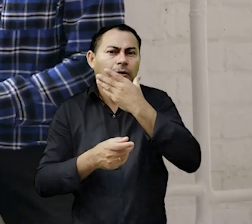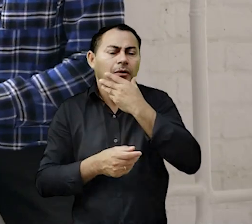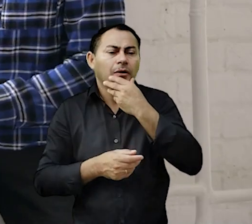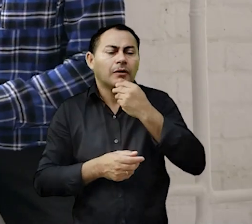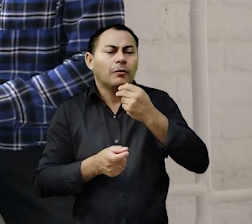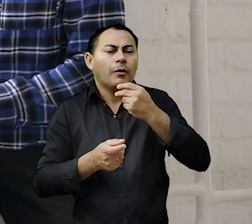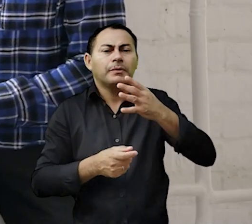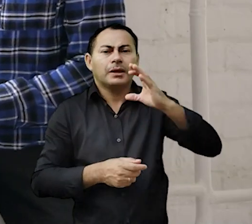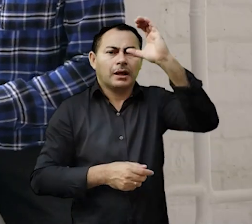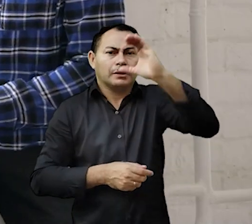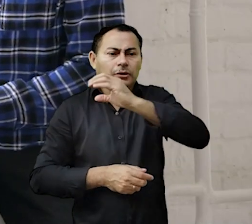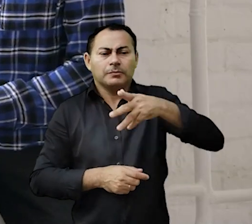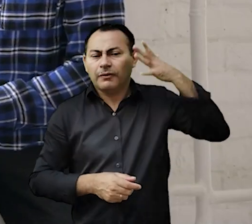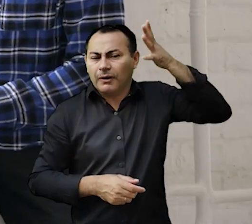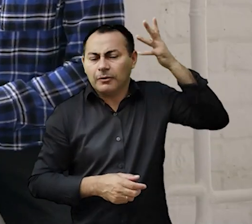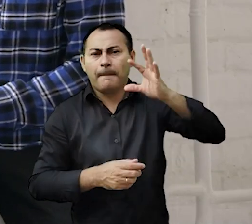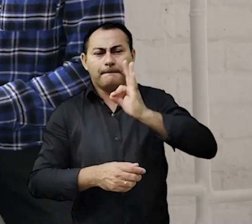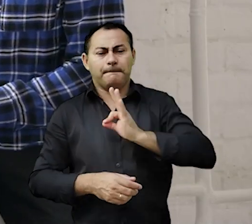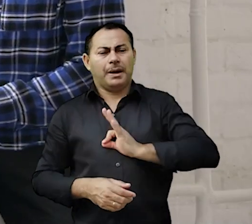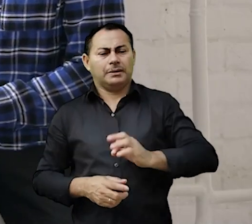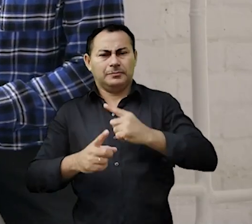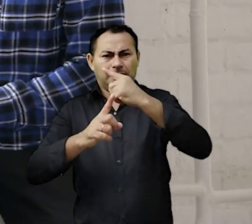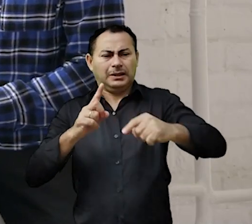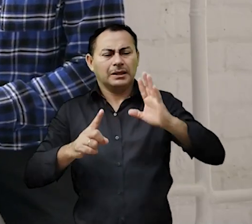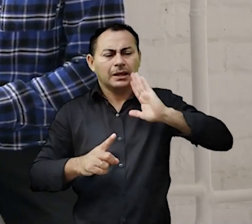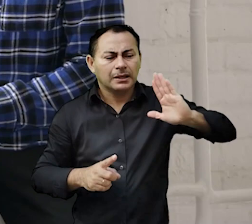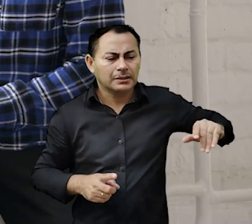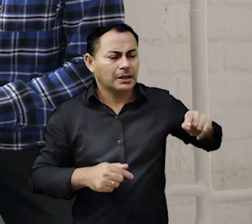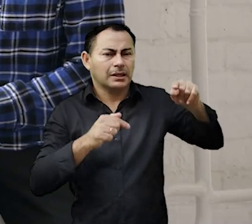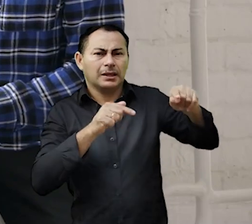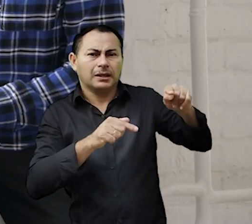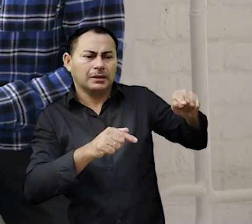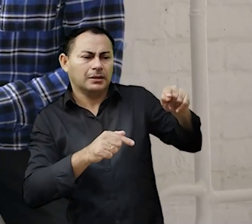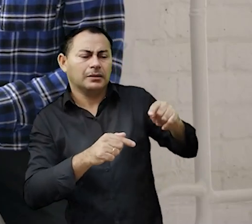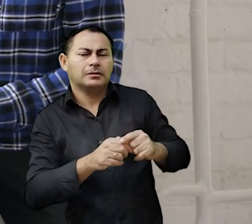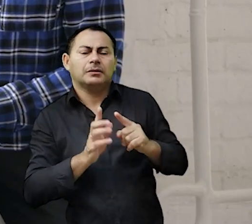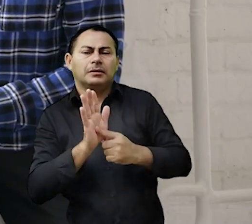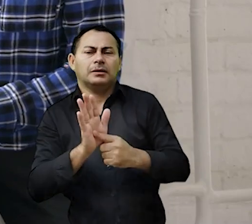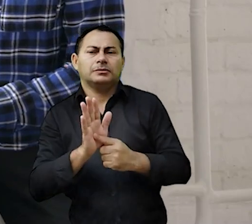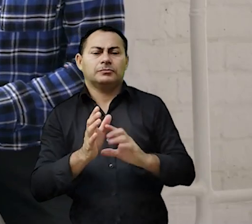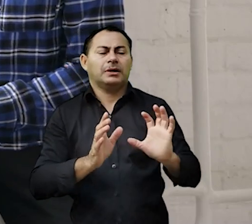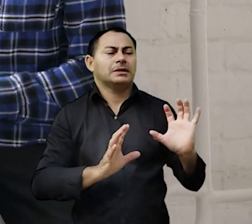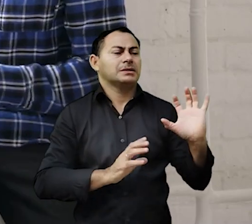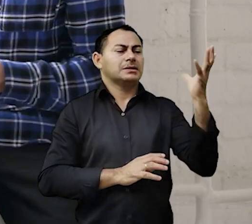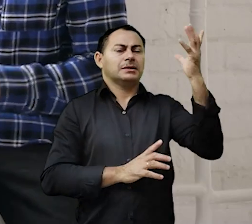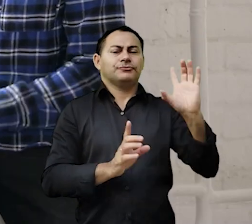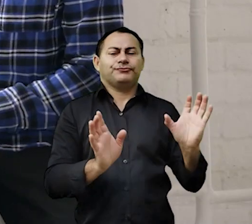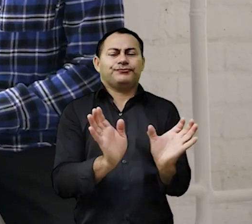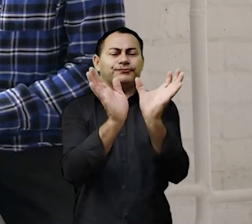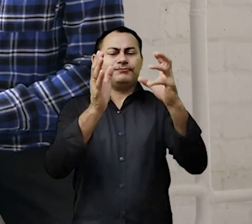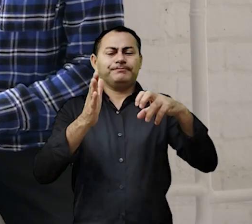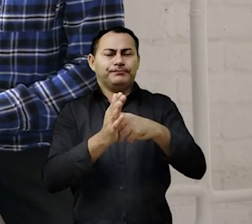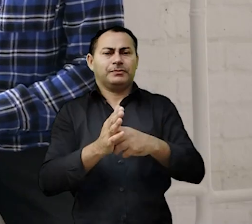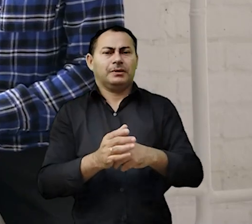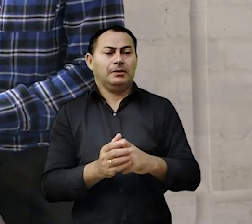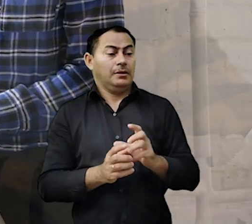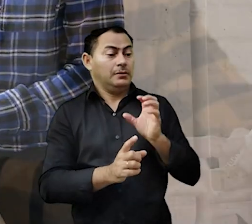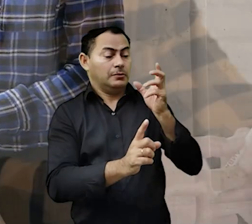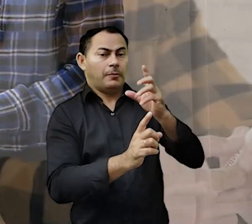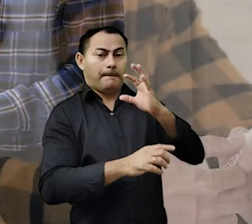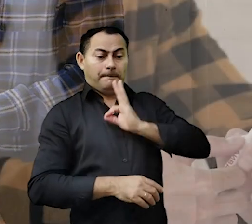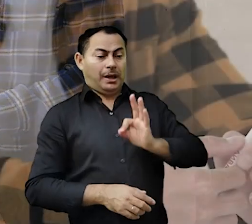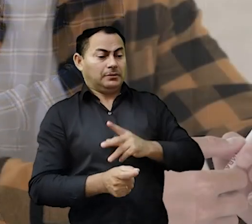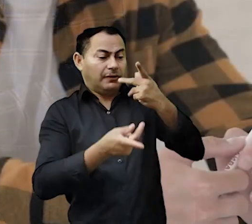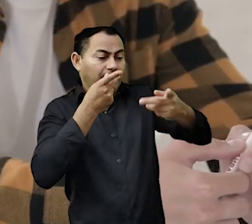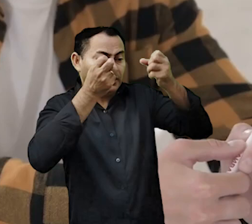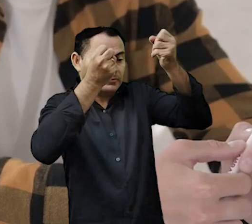um pregador católico: Padre, metade dessas crianças daqui é resultado de um acidente. Fui